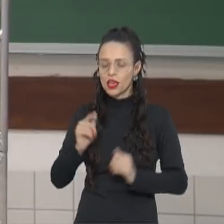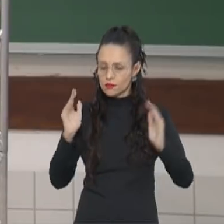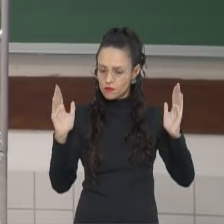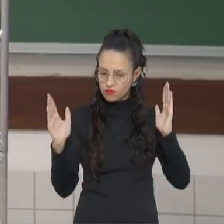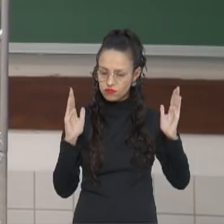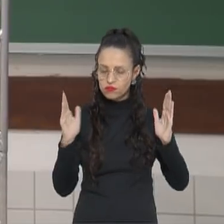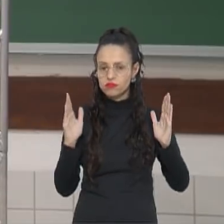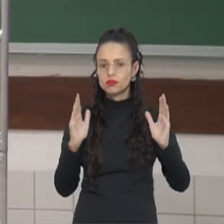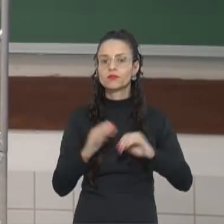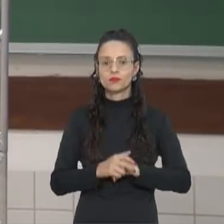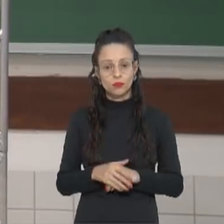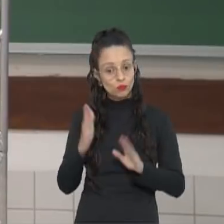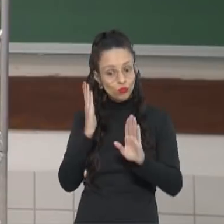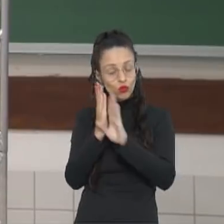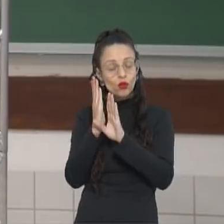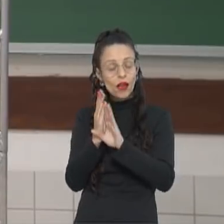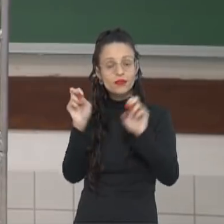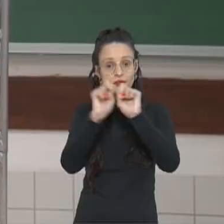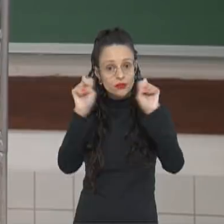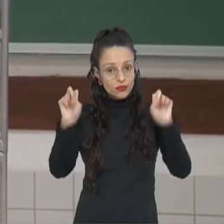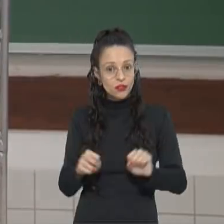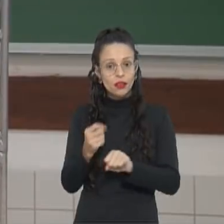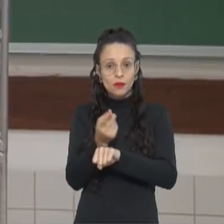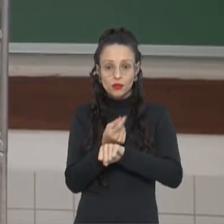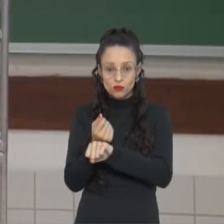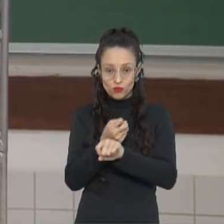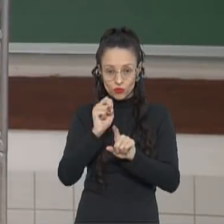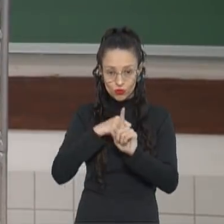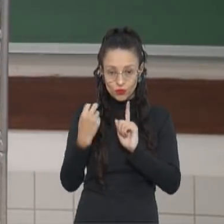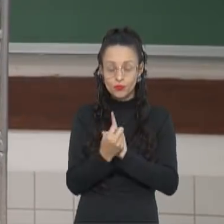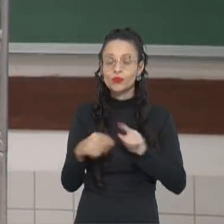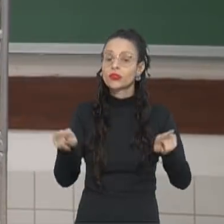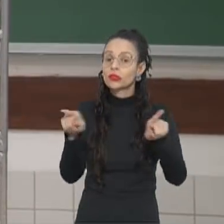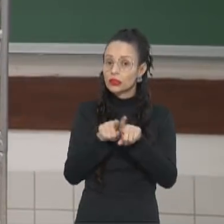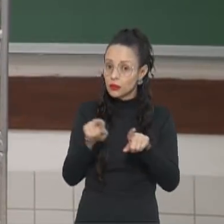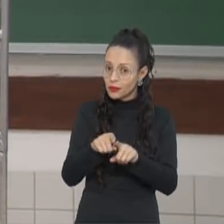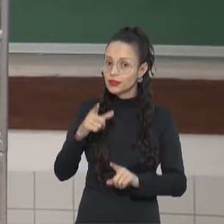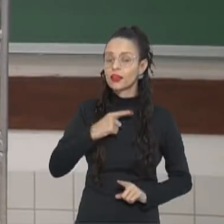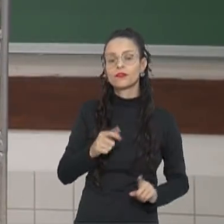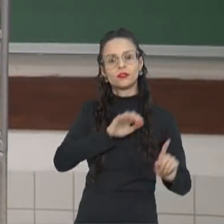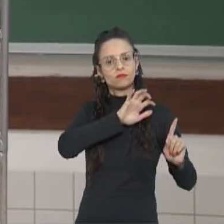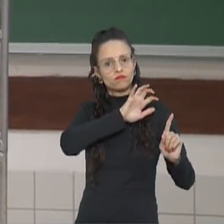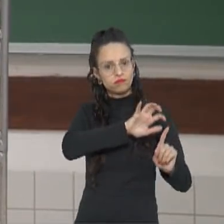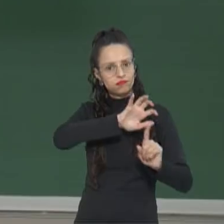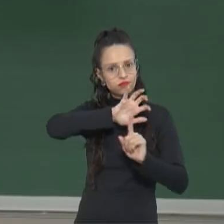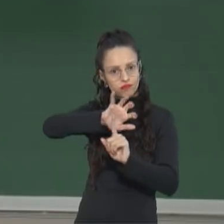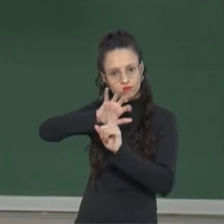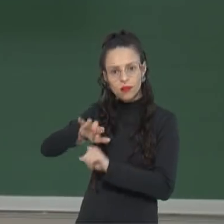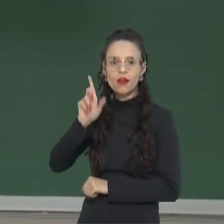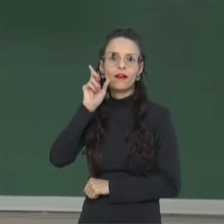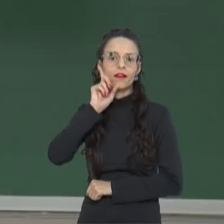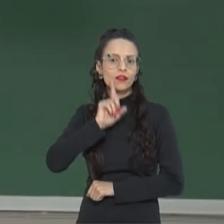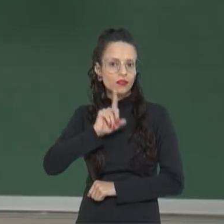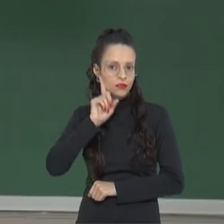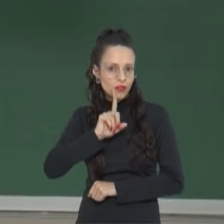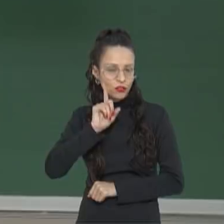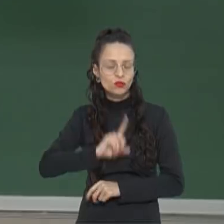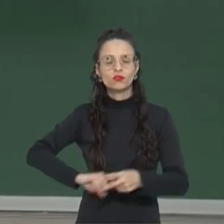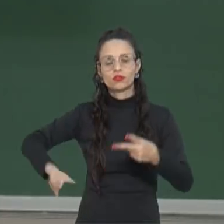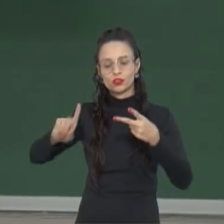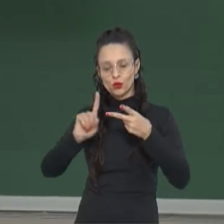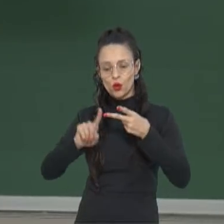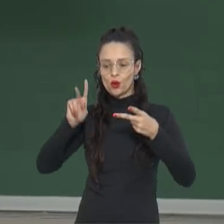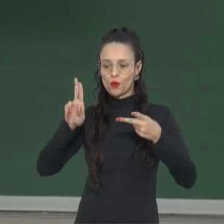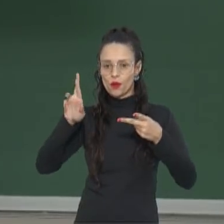um sistema socioeconômico. Houve guerra. Ainda, houve interferência dos Estados Unidos, da União Soviética e